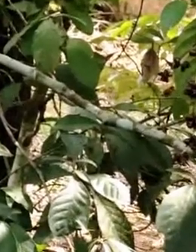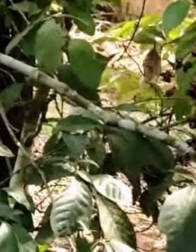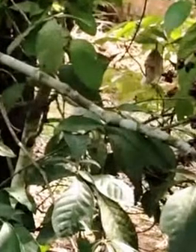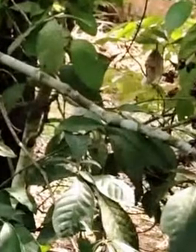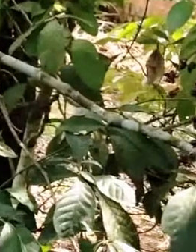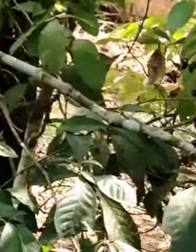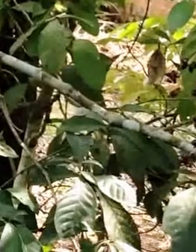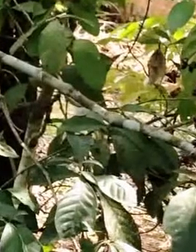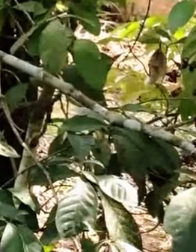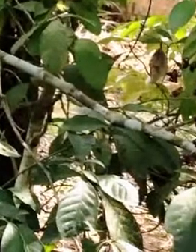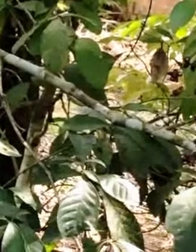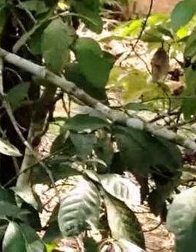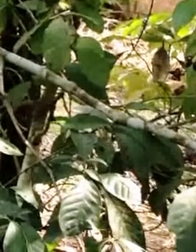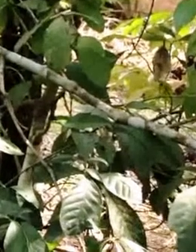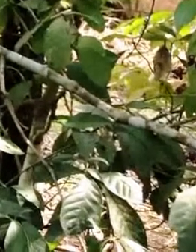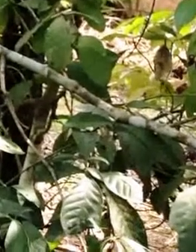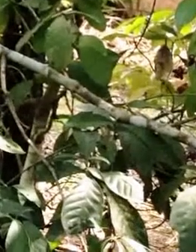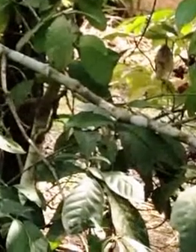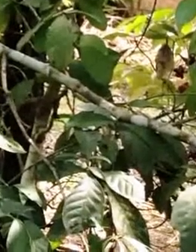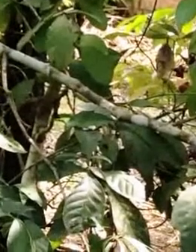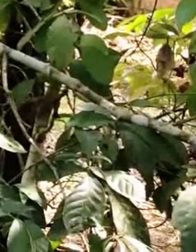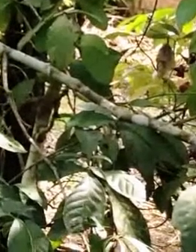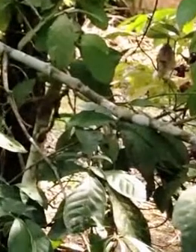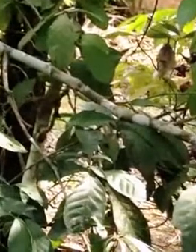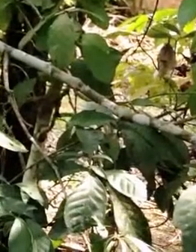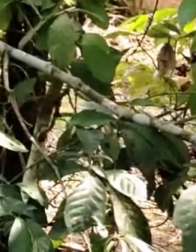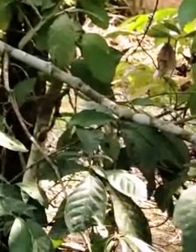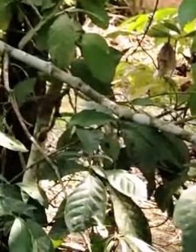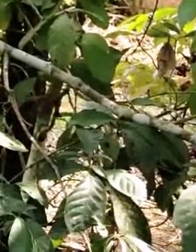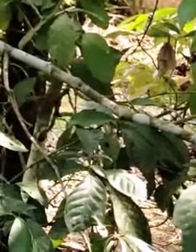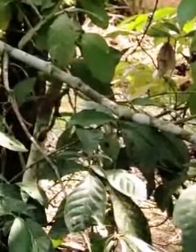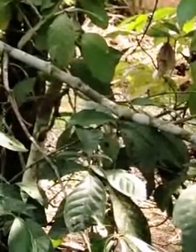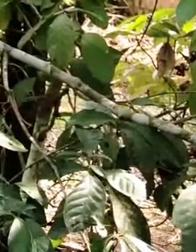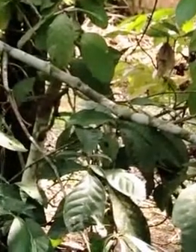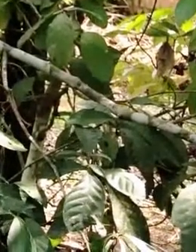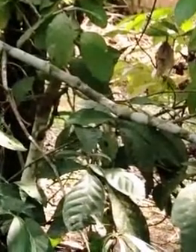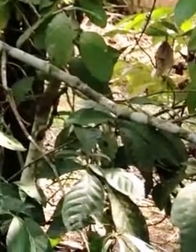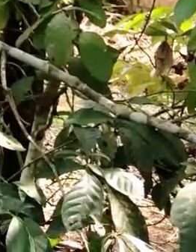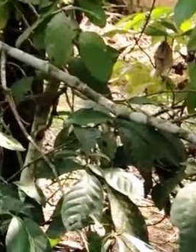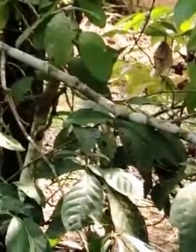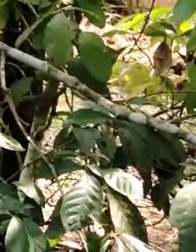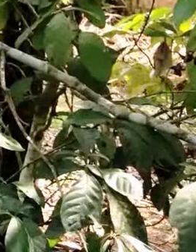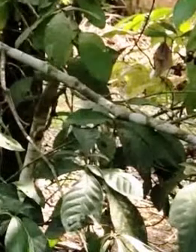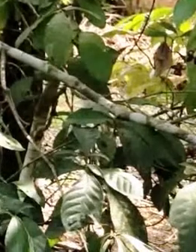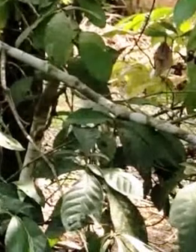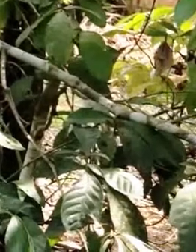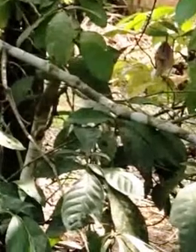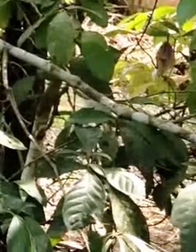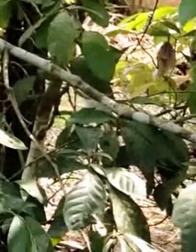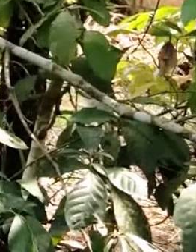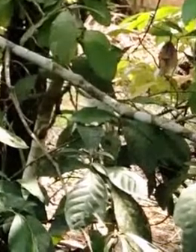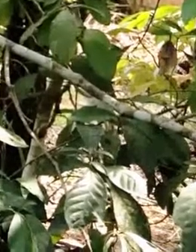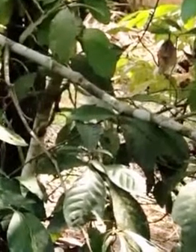Tenho fé de vencer